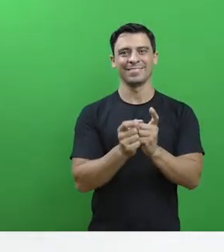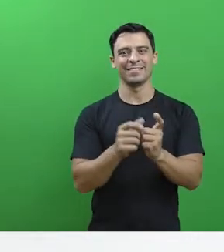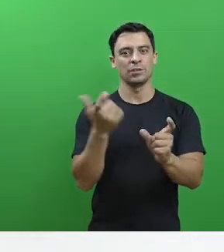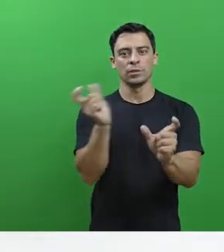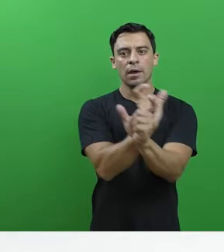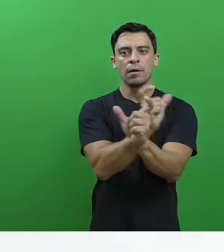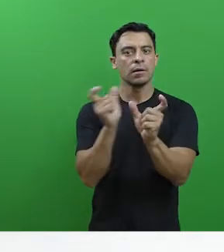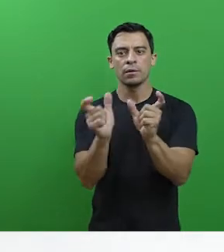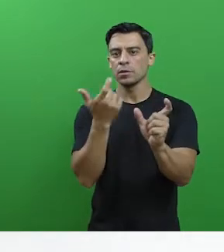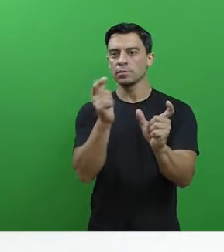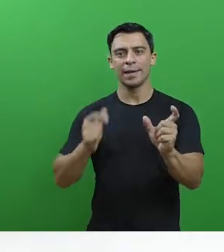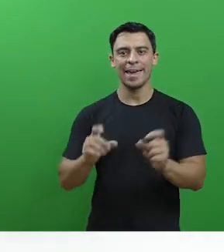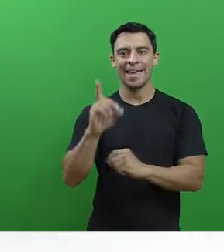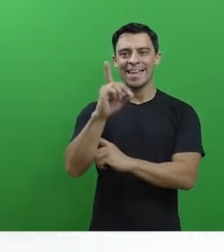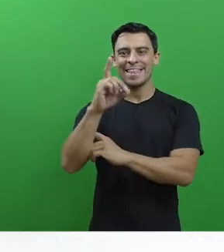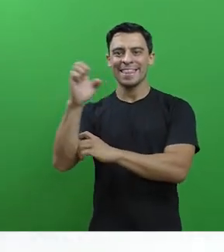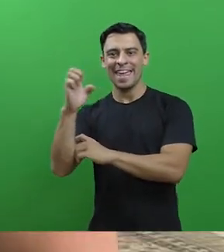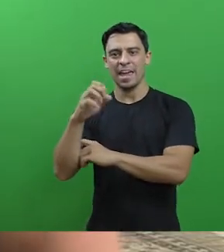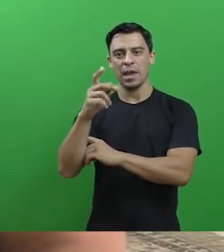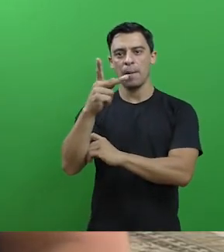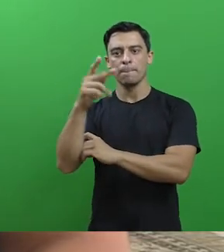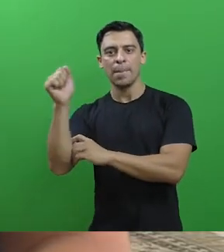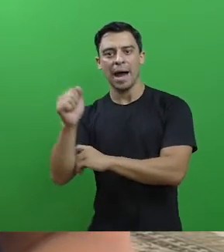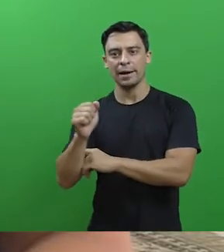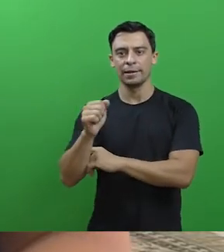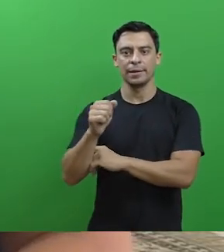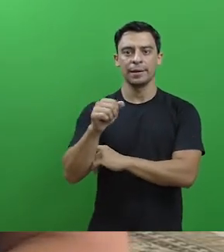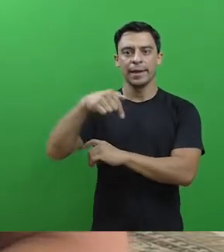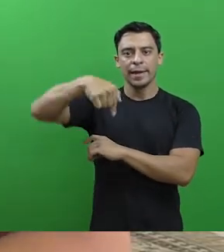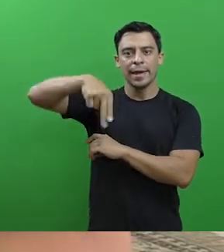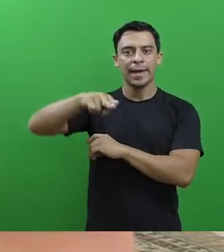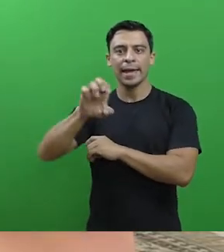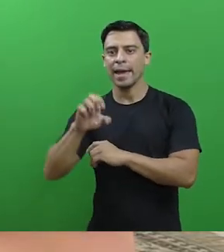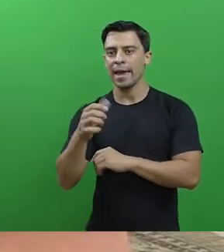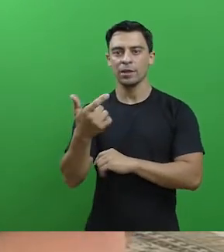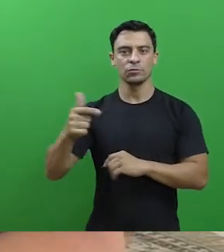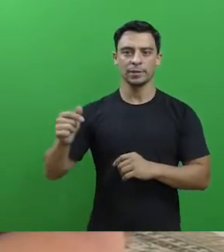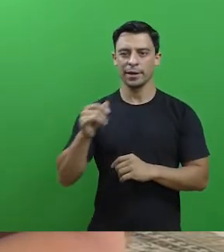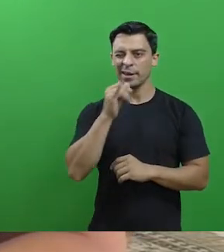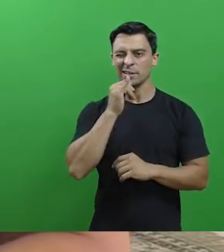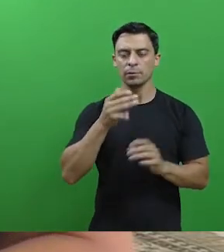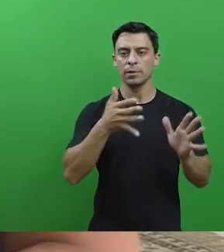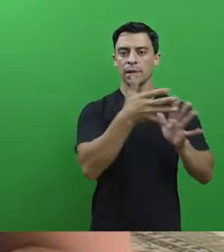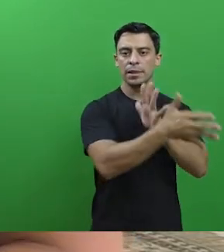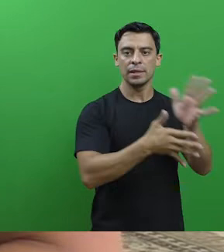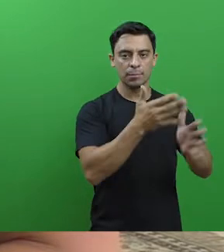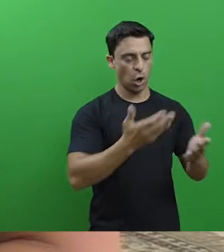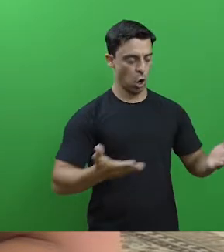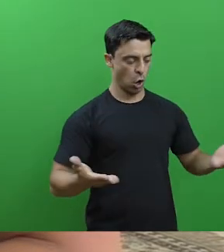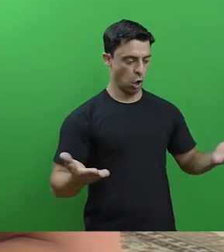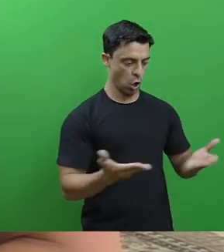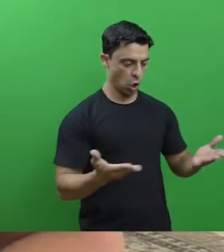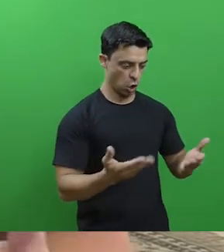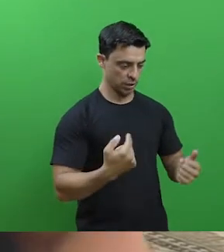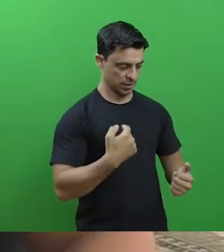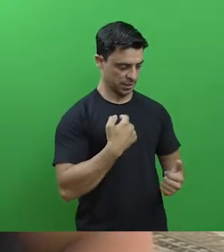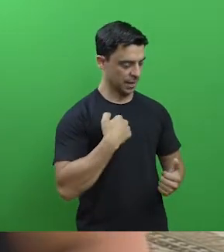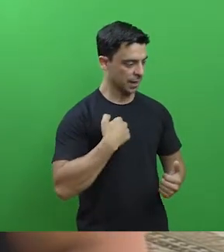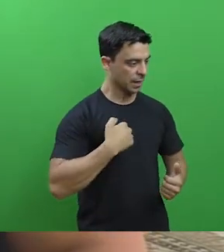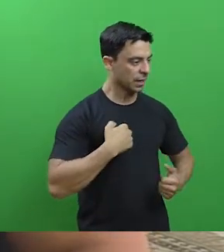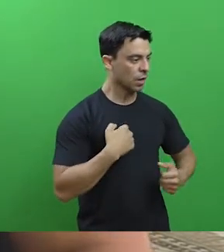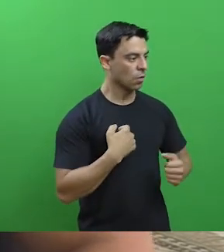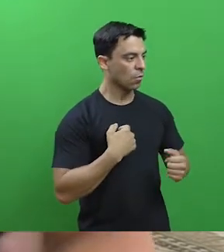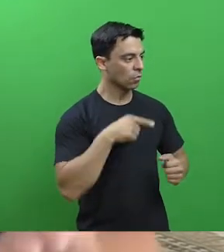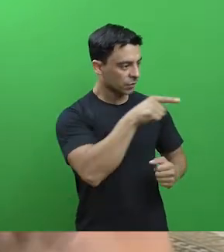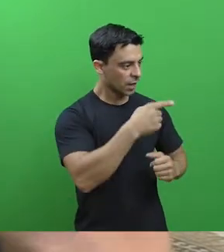Então, língua de sinais, por exemplo, vou falar assim, hoje eu estou conversando com você, né? Em língua de sinais